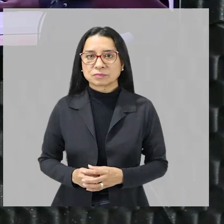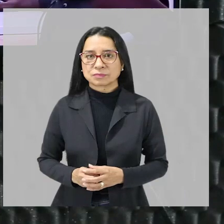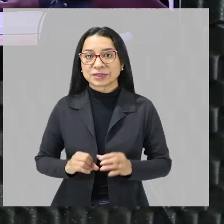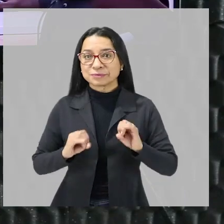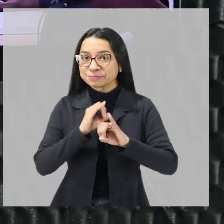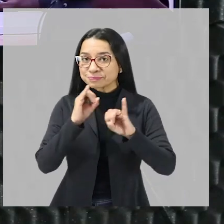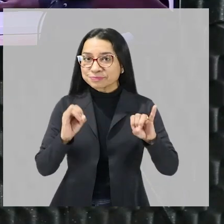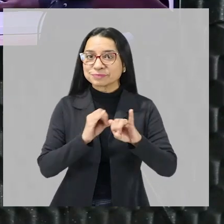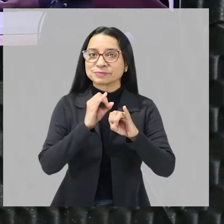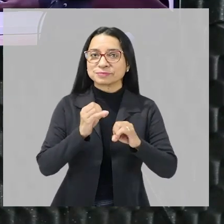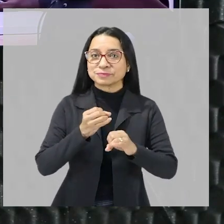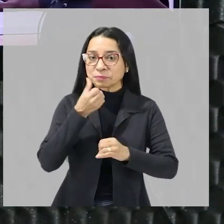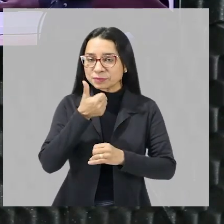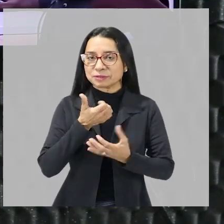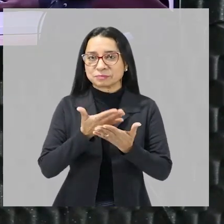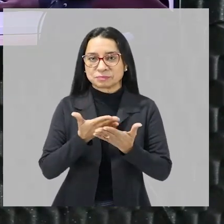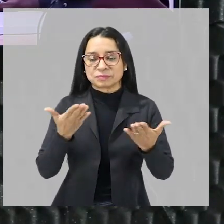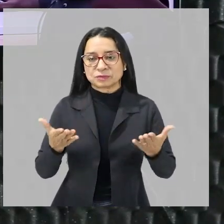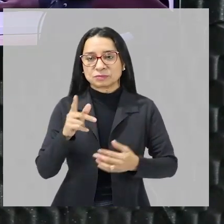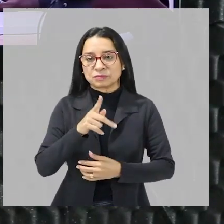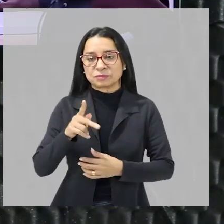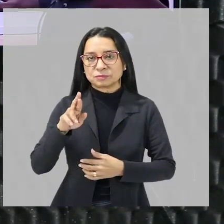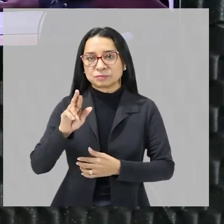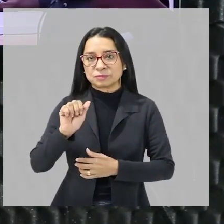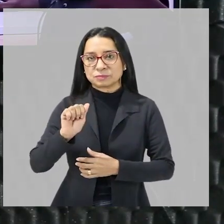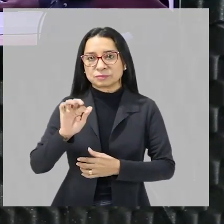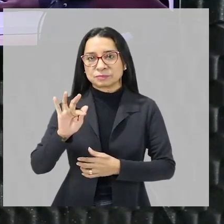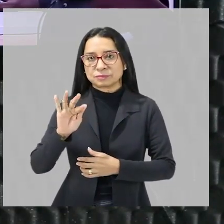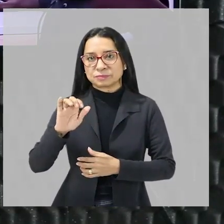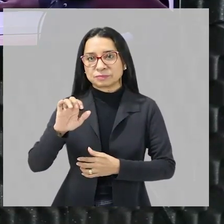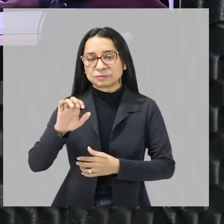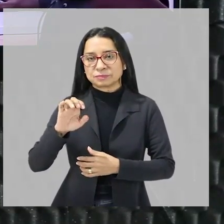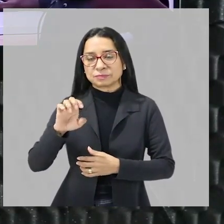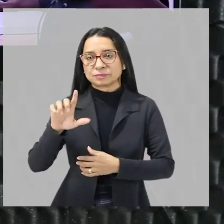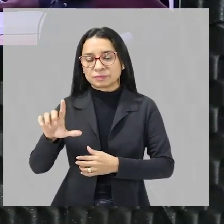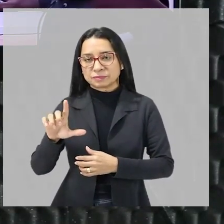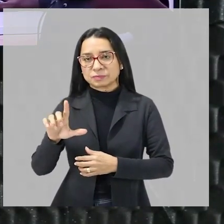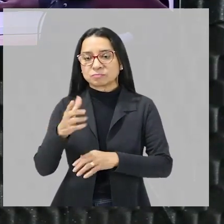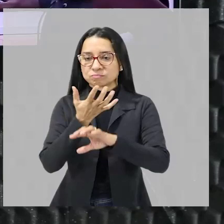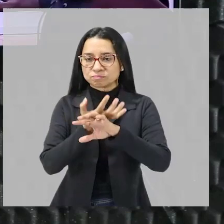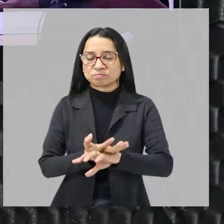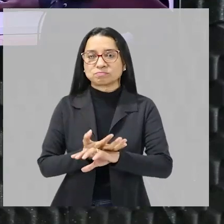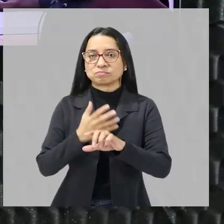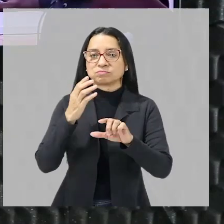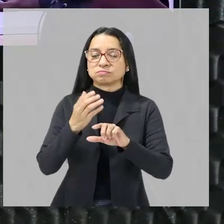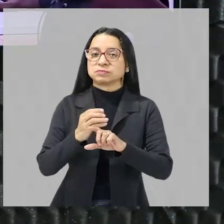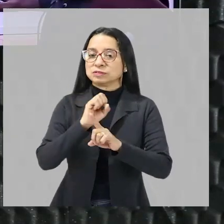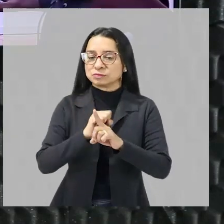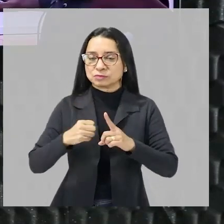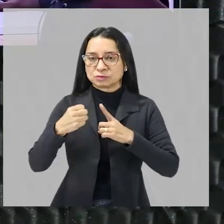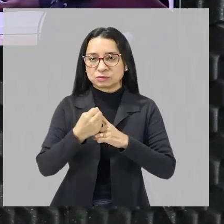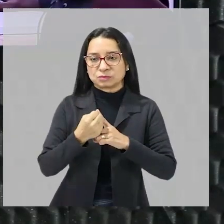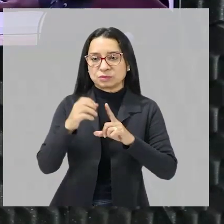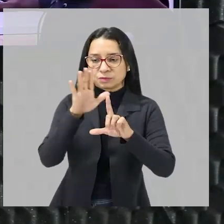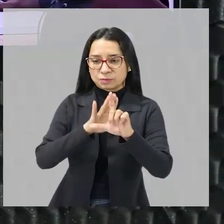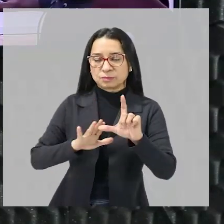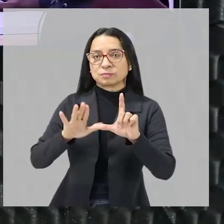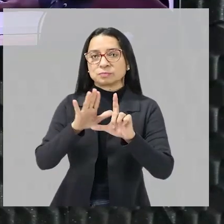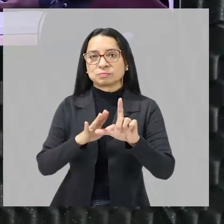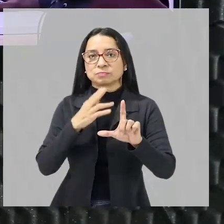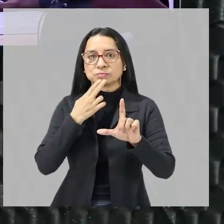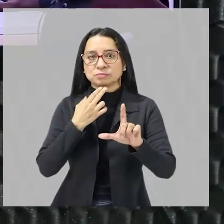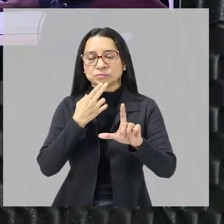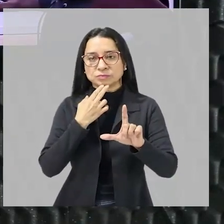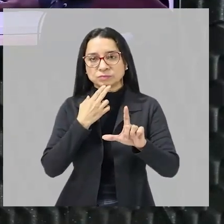Fala galera, tudo bem com vocês? Aqui é o professor Rafael Carlos, de Sociologia, da plataforma Gonçalves Dias. E a gente está aqui em mais